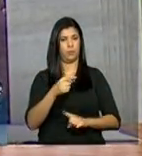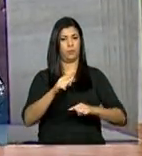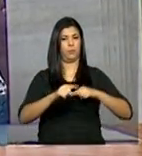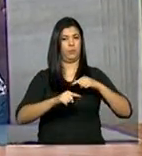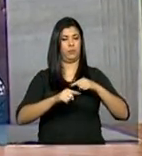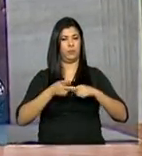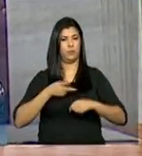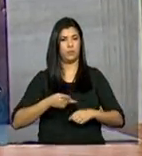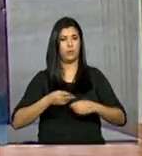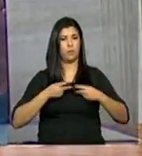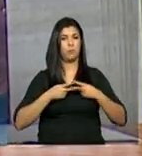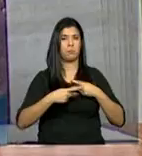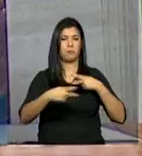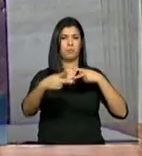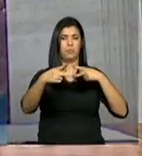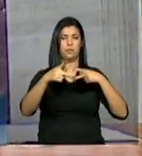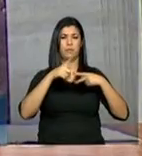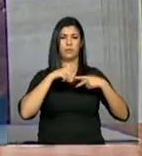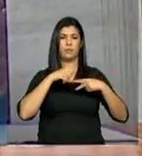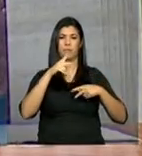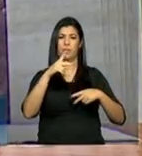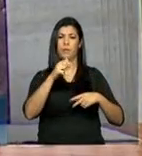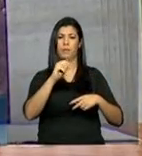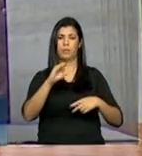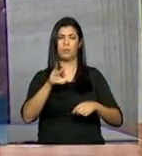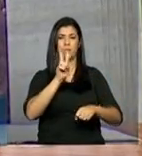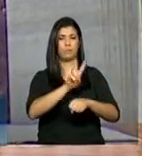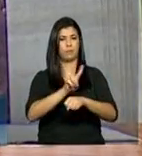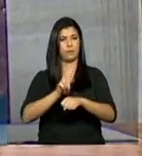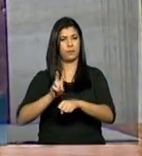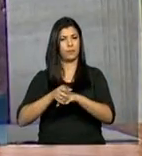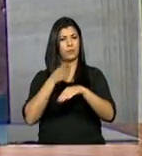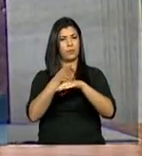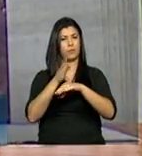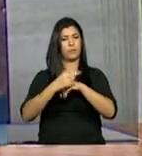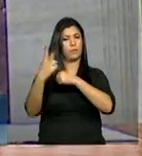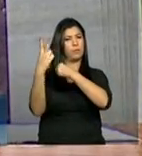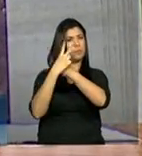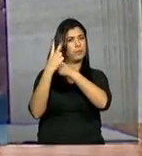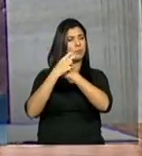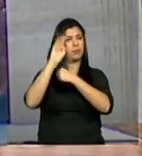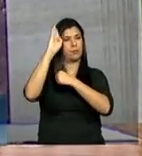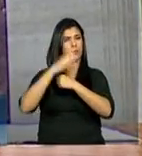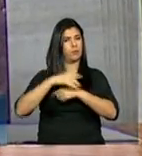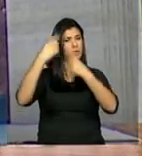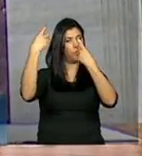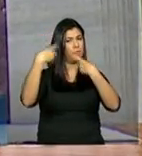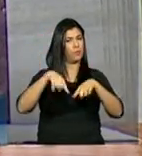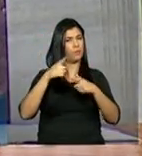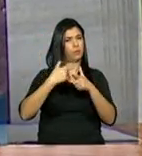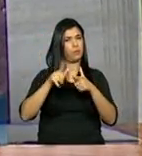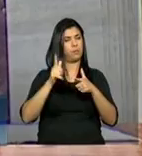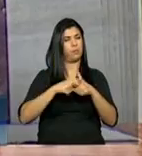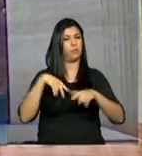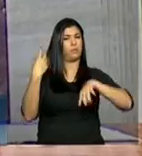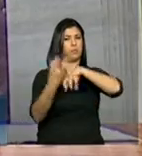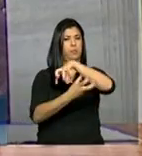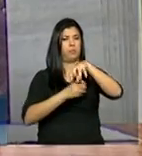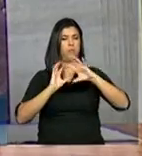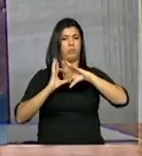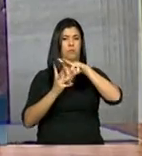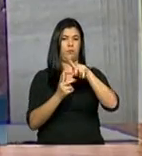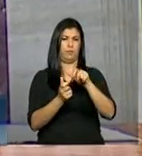desse segundo ciclo, o PAC mantém os investimentos que protegem o Brasil dos efeitos da crise internacional. O PAC é um dos